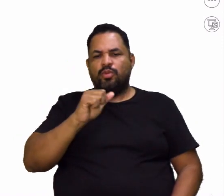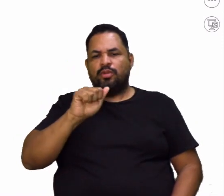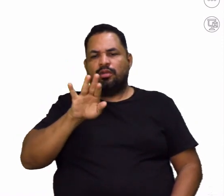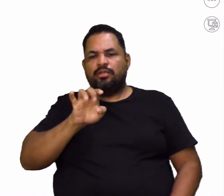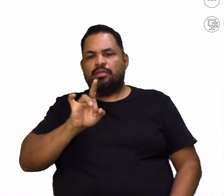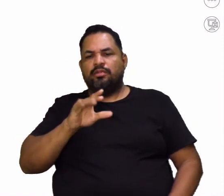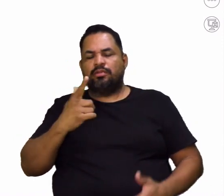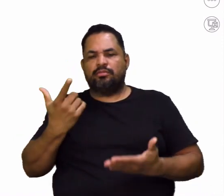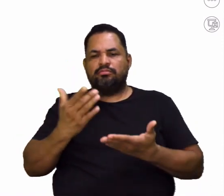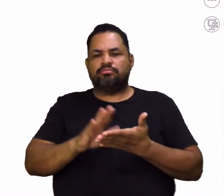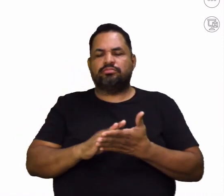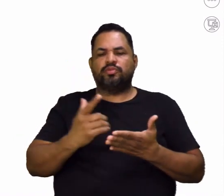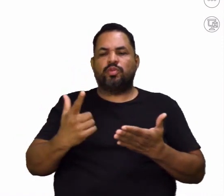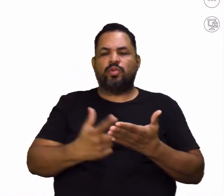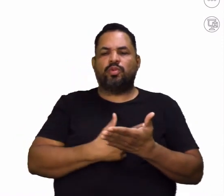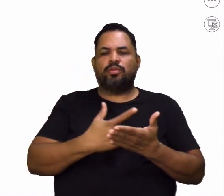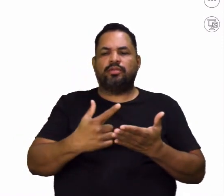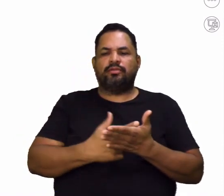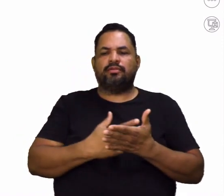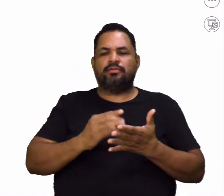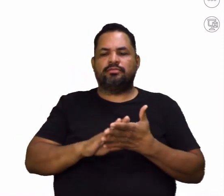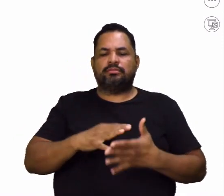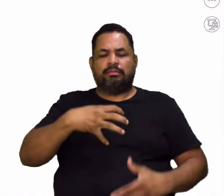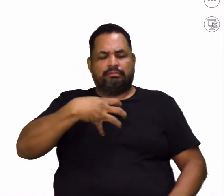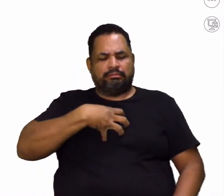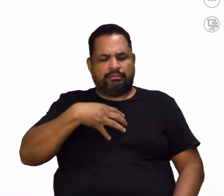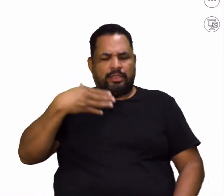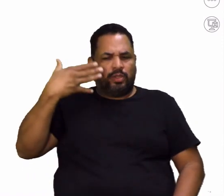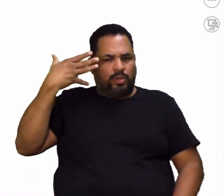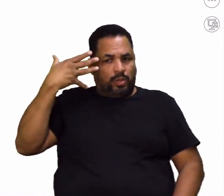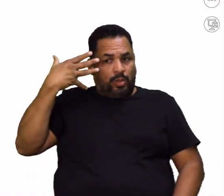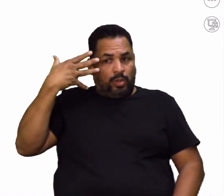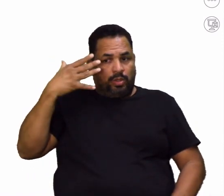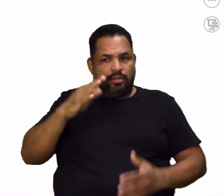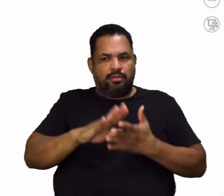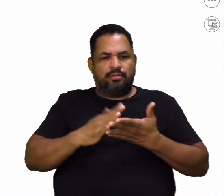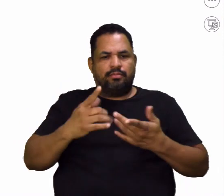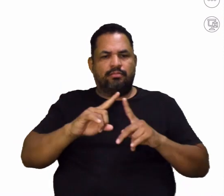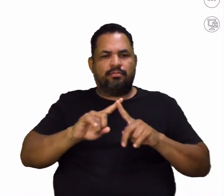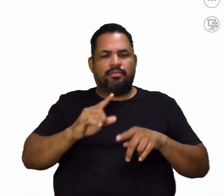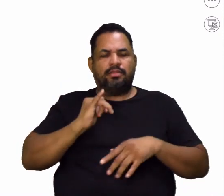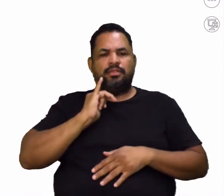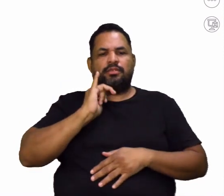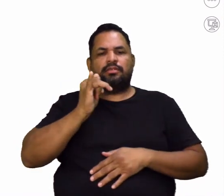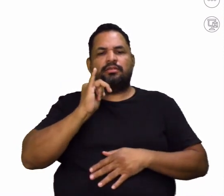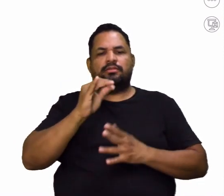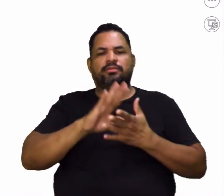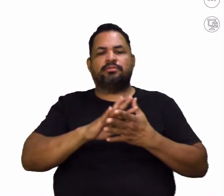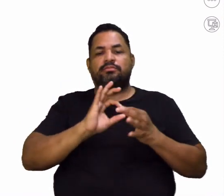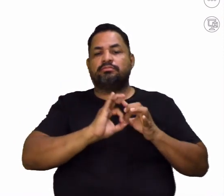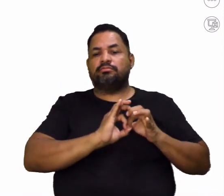uma obra impressionista para tanto narrador teria de renunciar